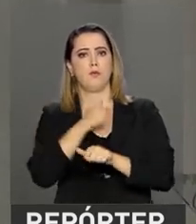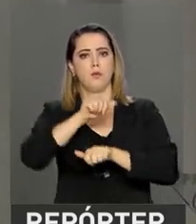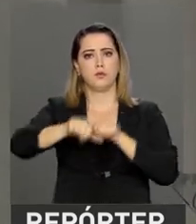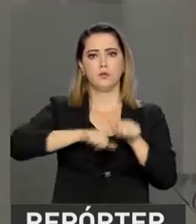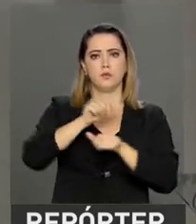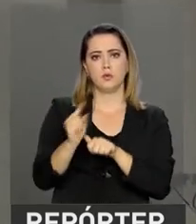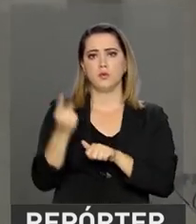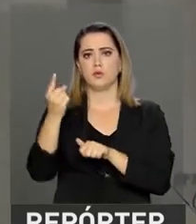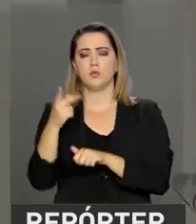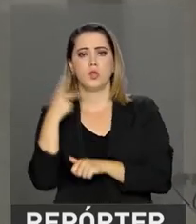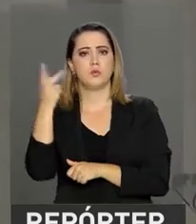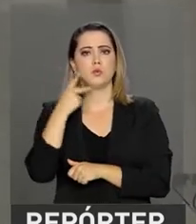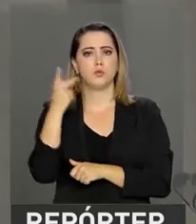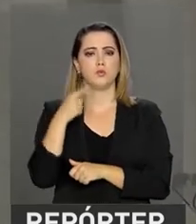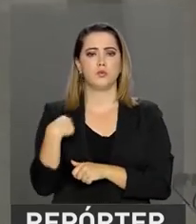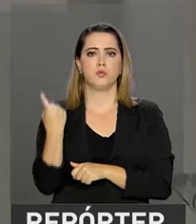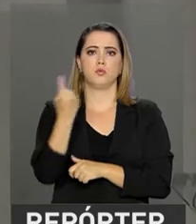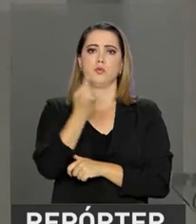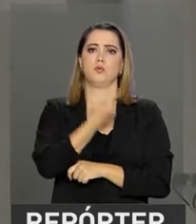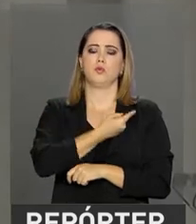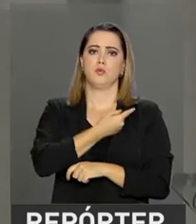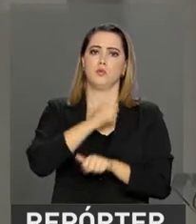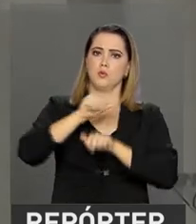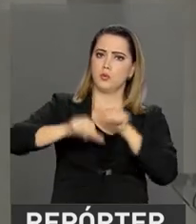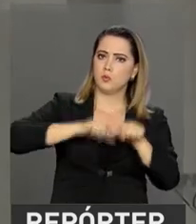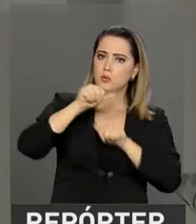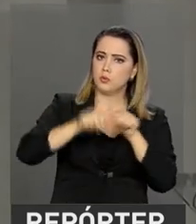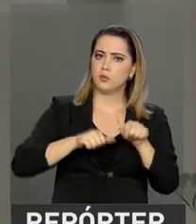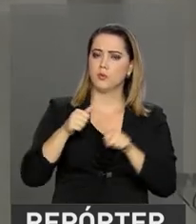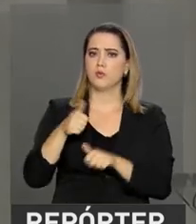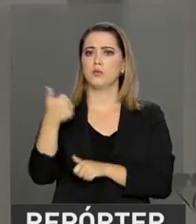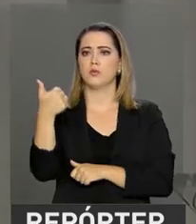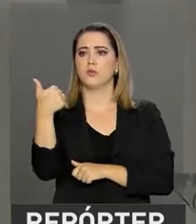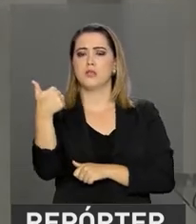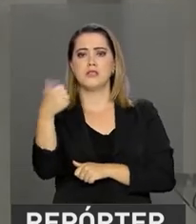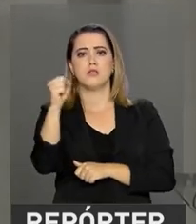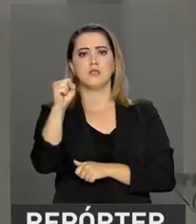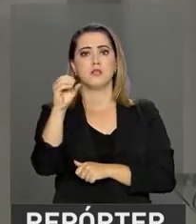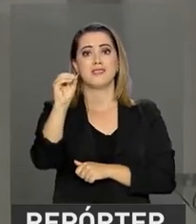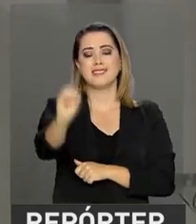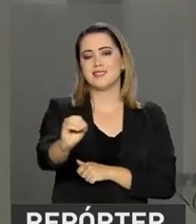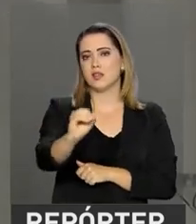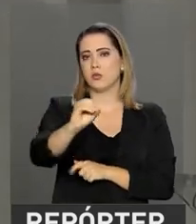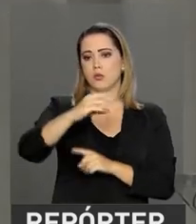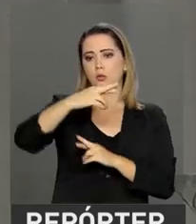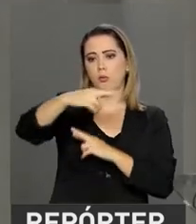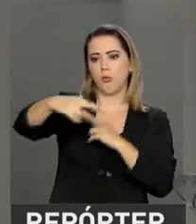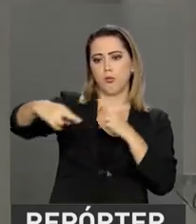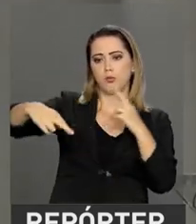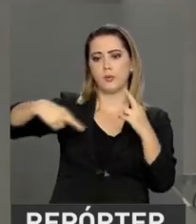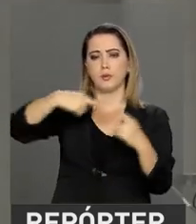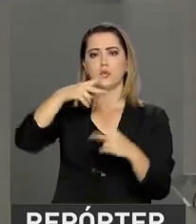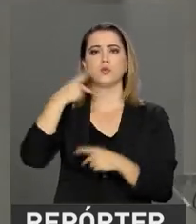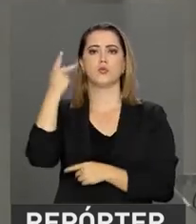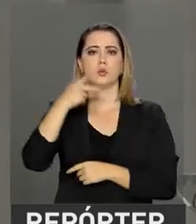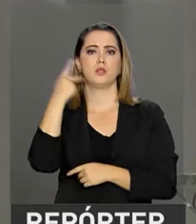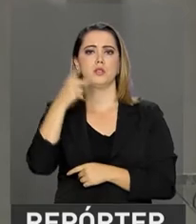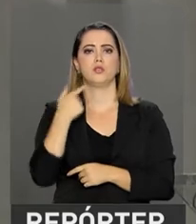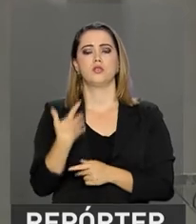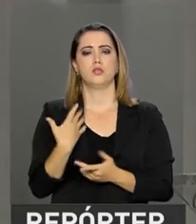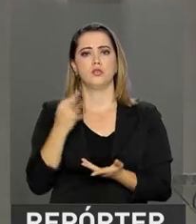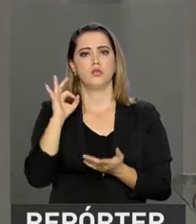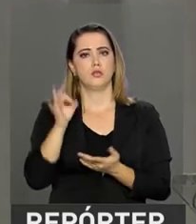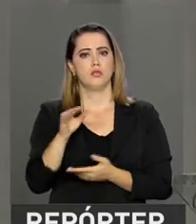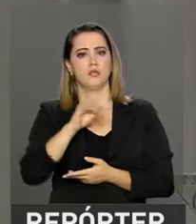tipo de política e nós fizemos uma mudança de 180 graus em termos de políticas de lixo e à consolidação fiscal